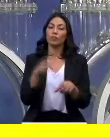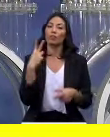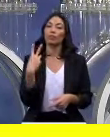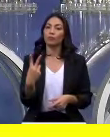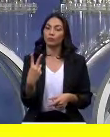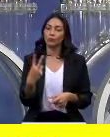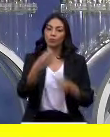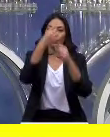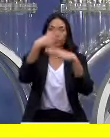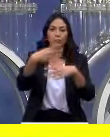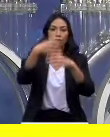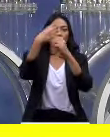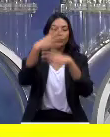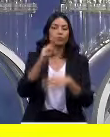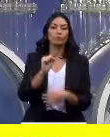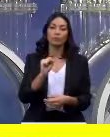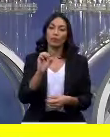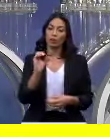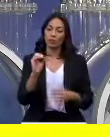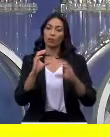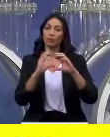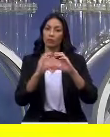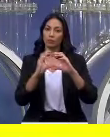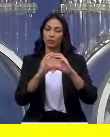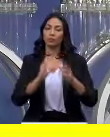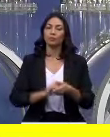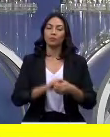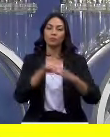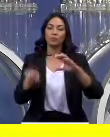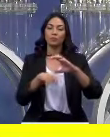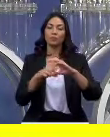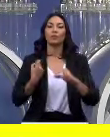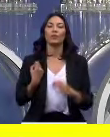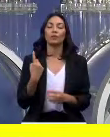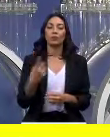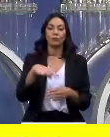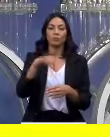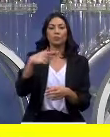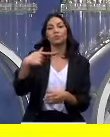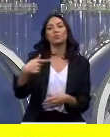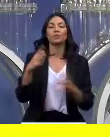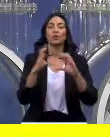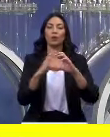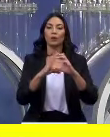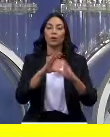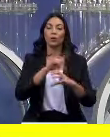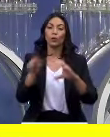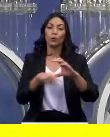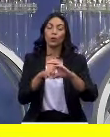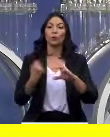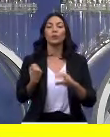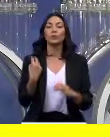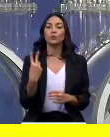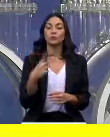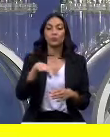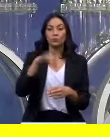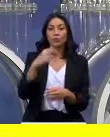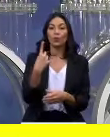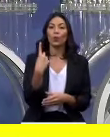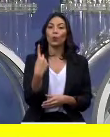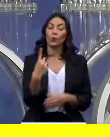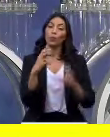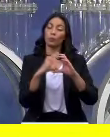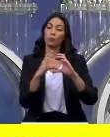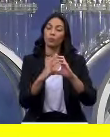número 2 carregados com 80 bolas. Do globo número 1 sortearemos 7 dezenas e do globo número 2 sortearemos